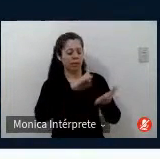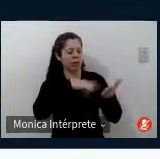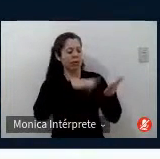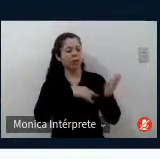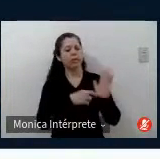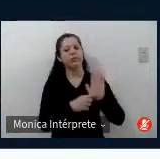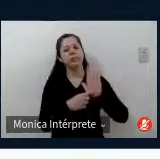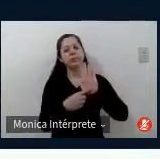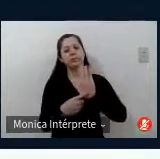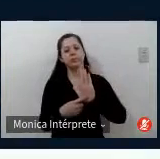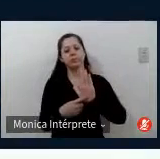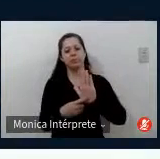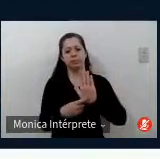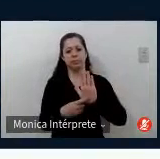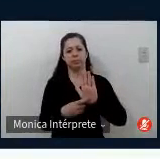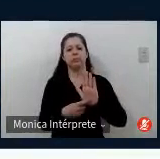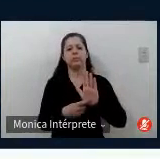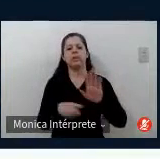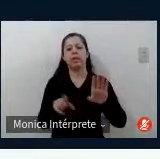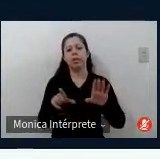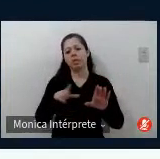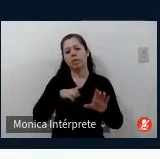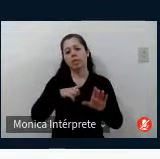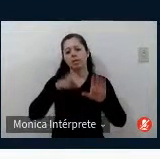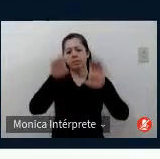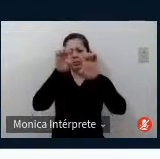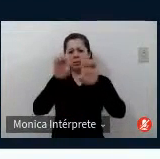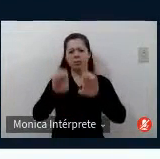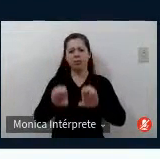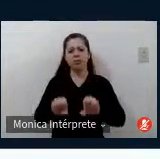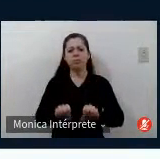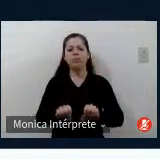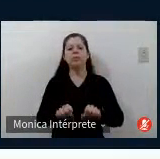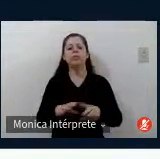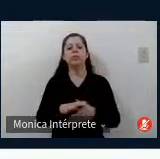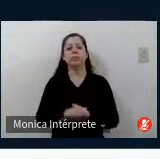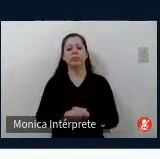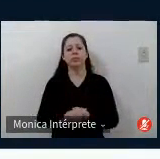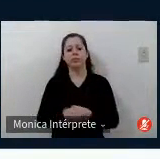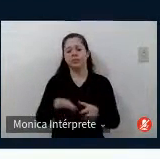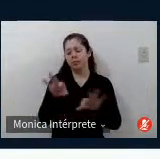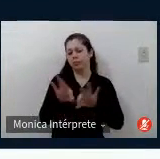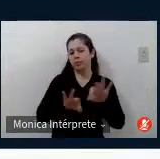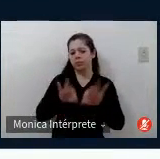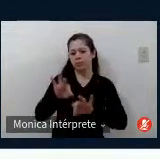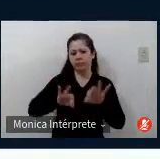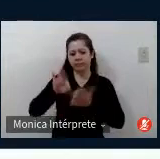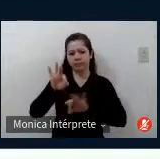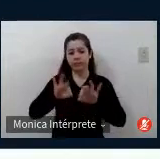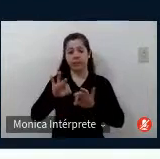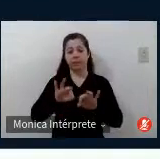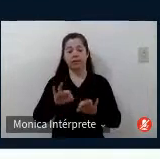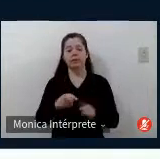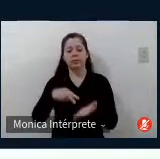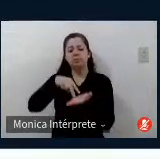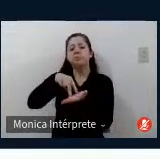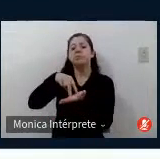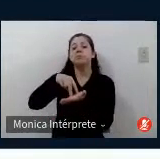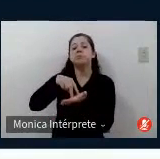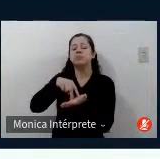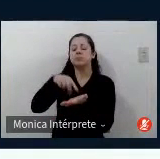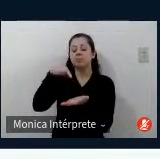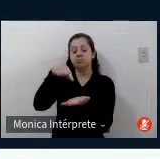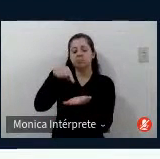uma certa estrutura organizacional, mas uma estrutura também, né, de como essas pessoas, esses atores articulados